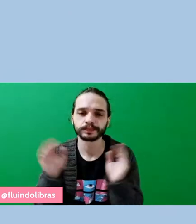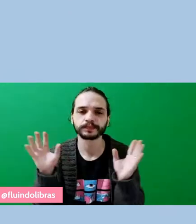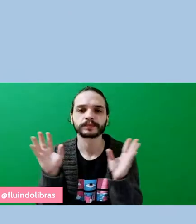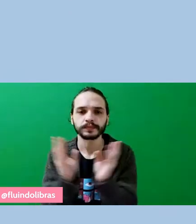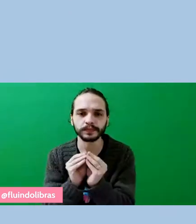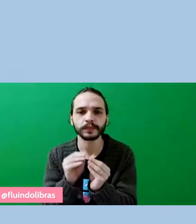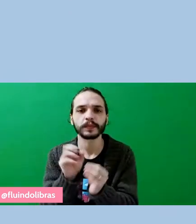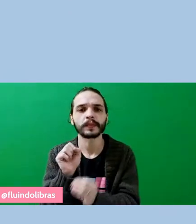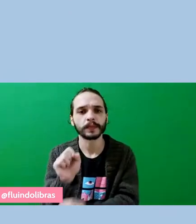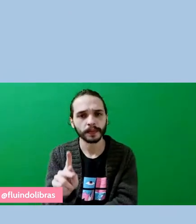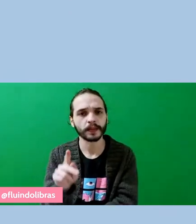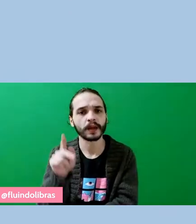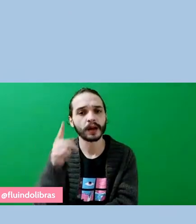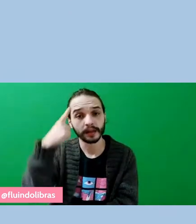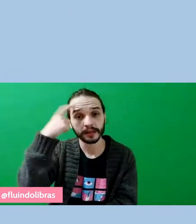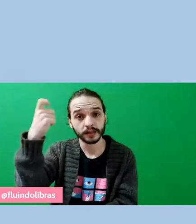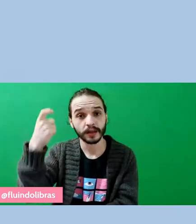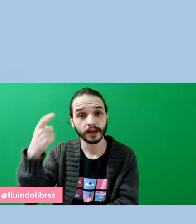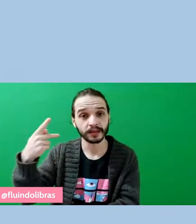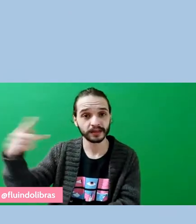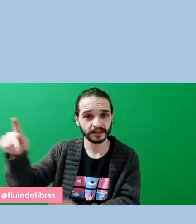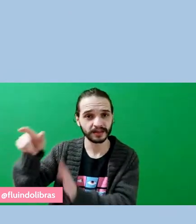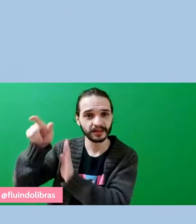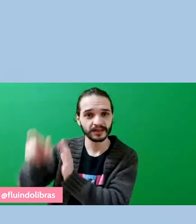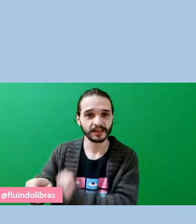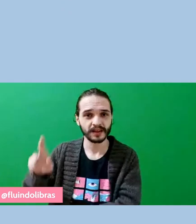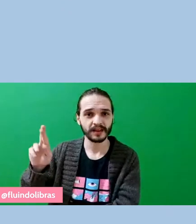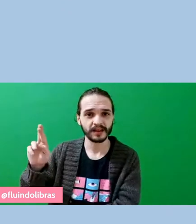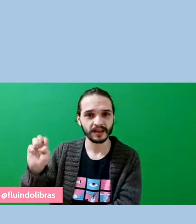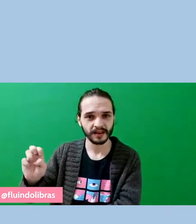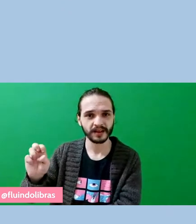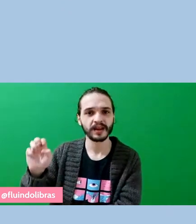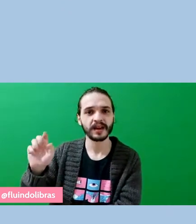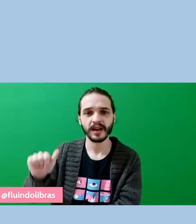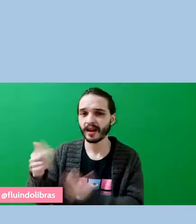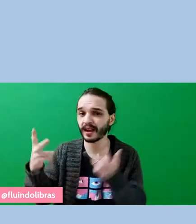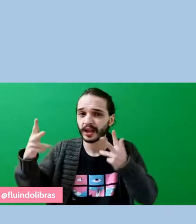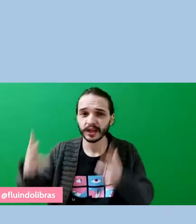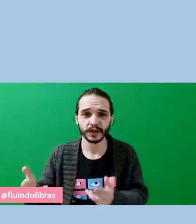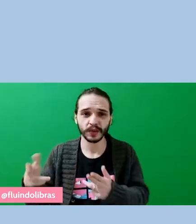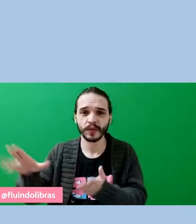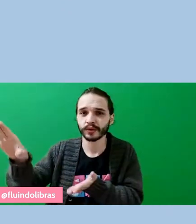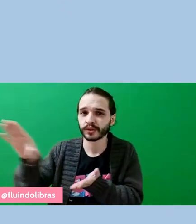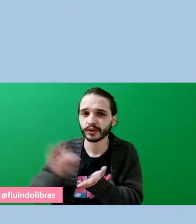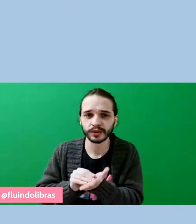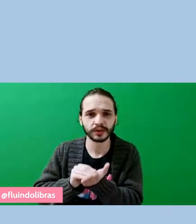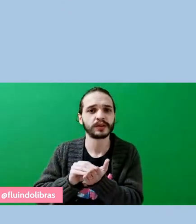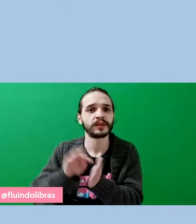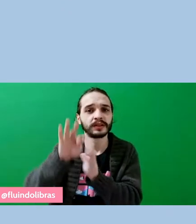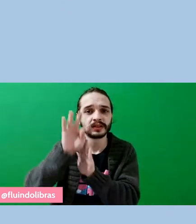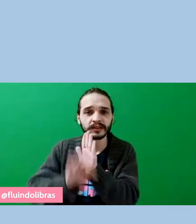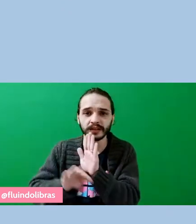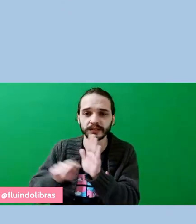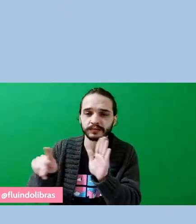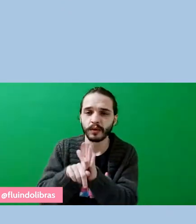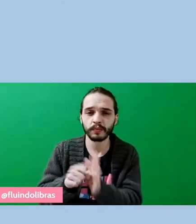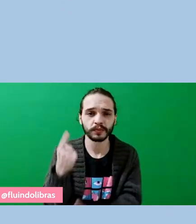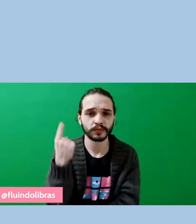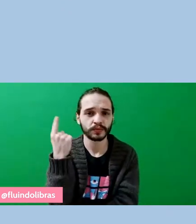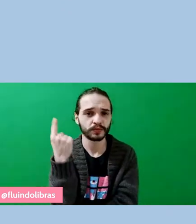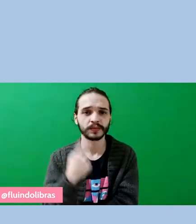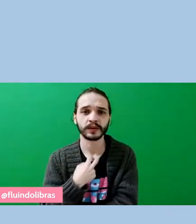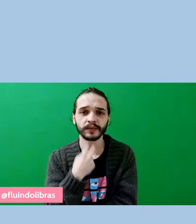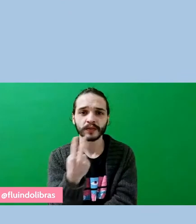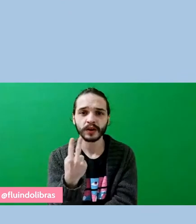ideia era, originalmente, da Rei, era montar como Pommerard havia montado. Ou seja, o texto original é para uma voz e